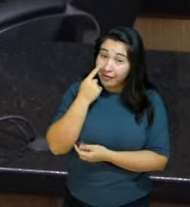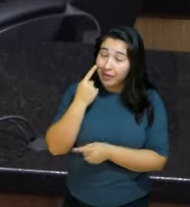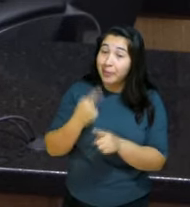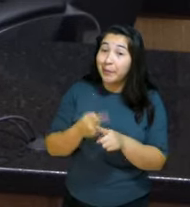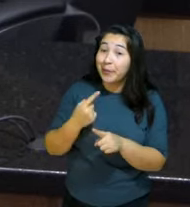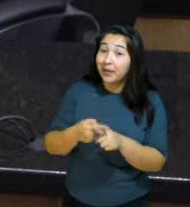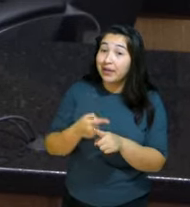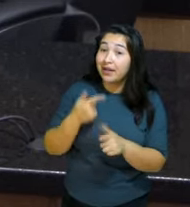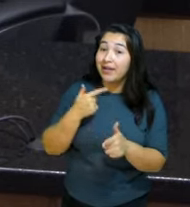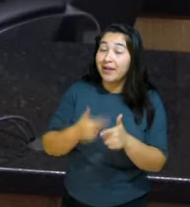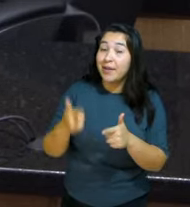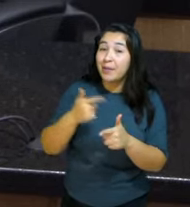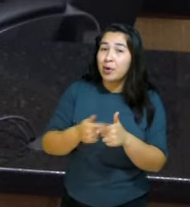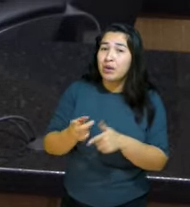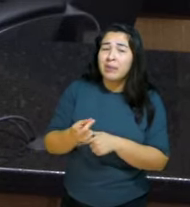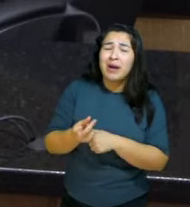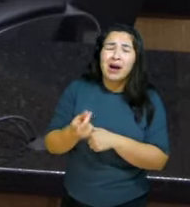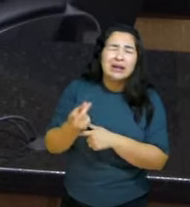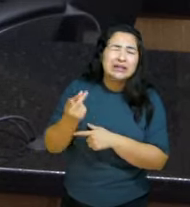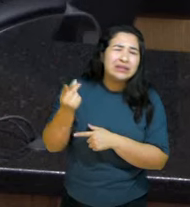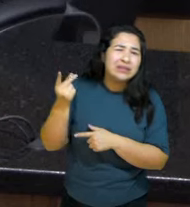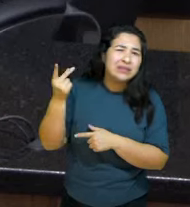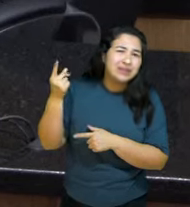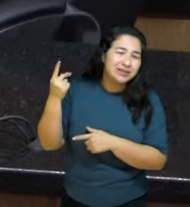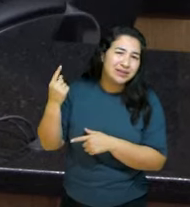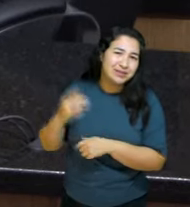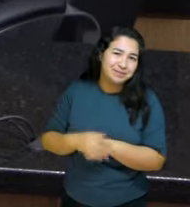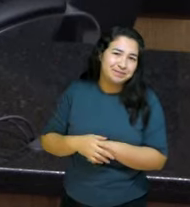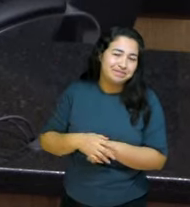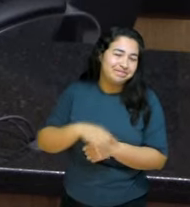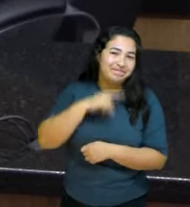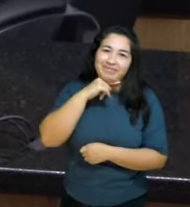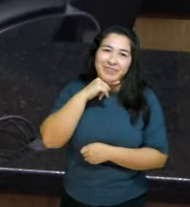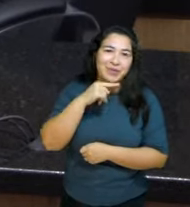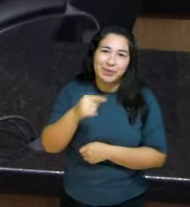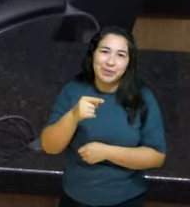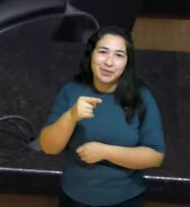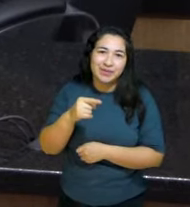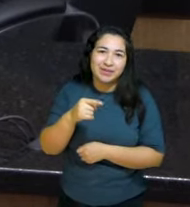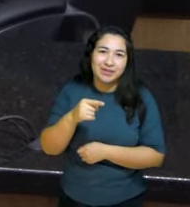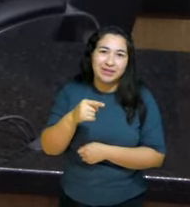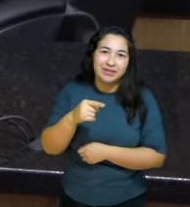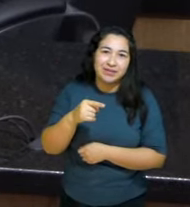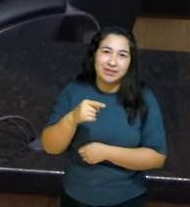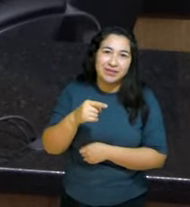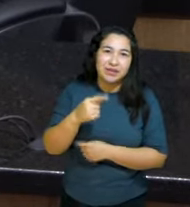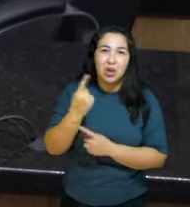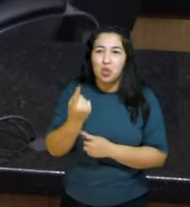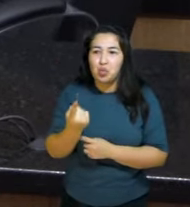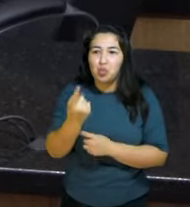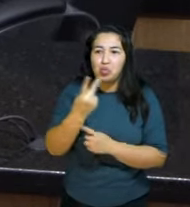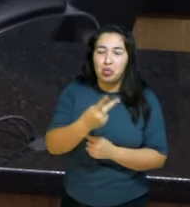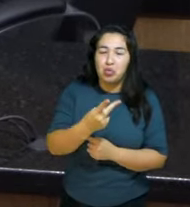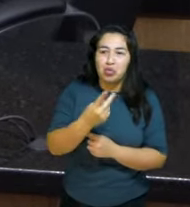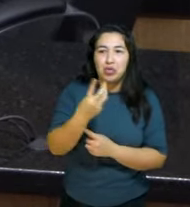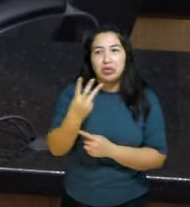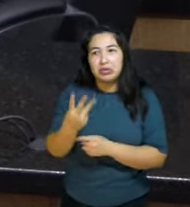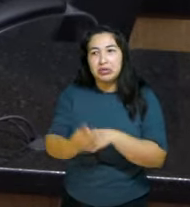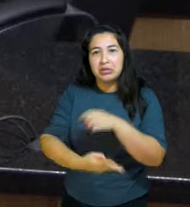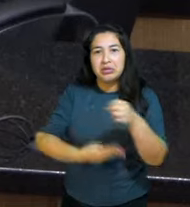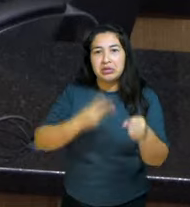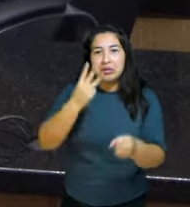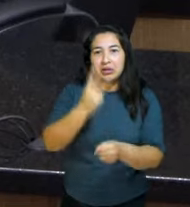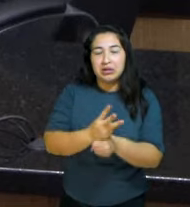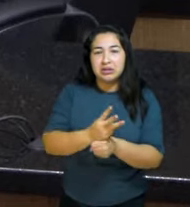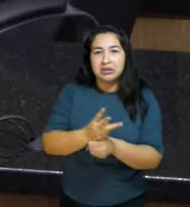problema há muitos anos. Nós não conseguimos passar um, dois ou três anos com o mesmo presidente